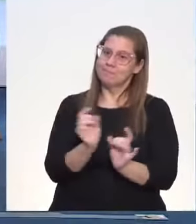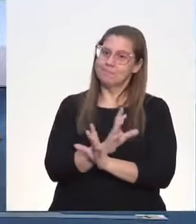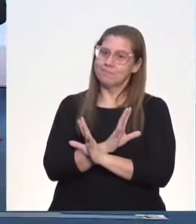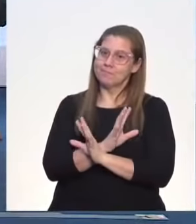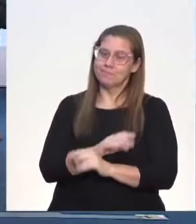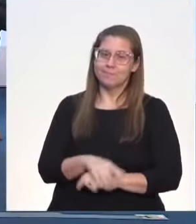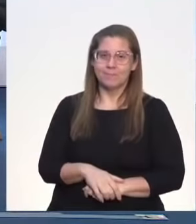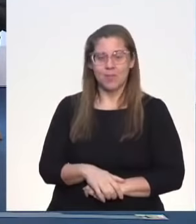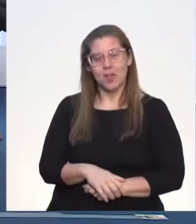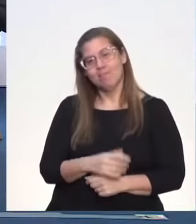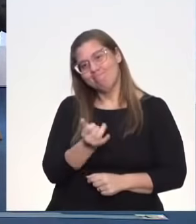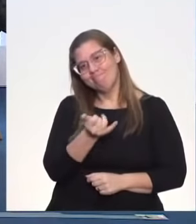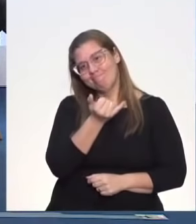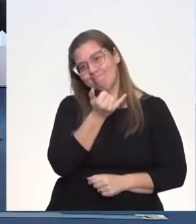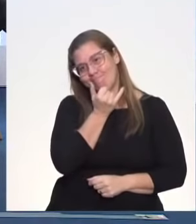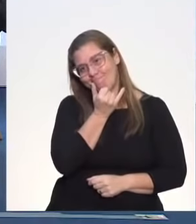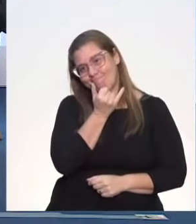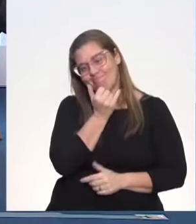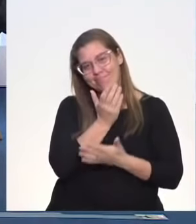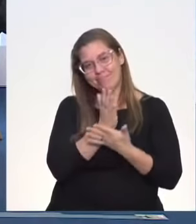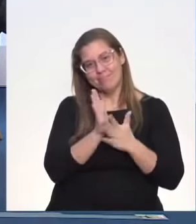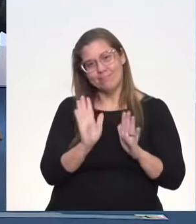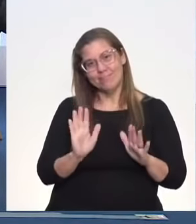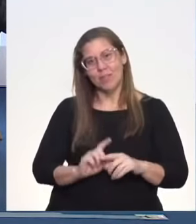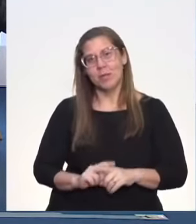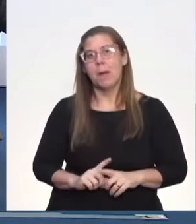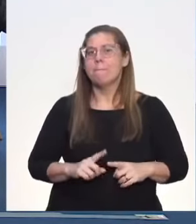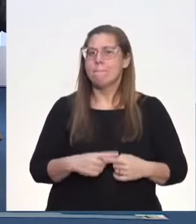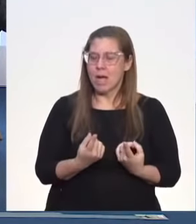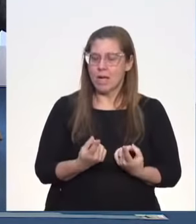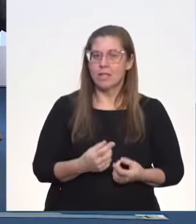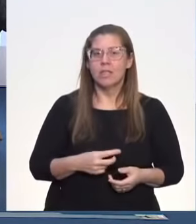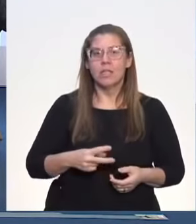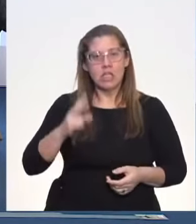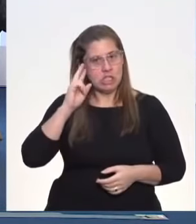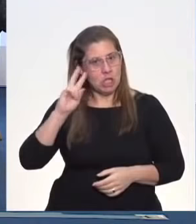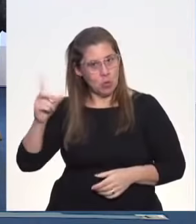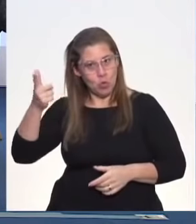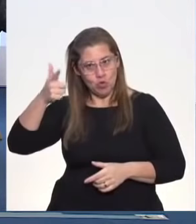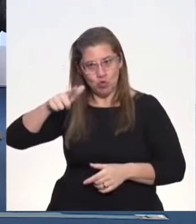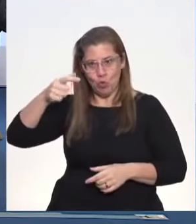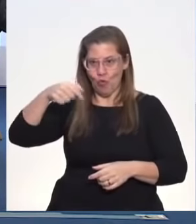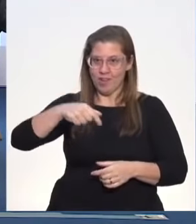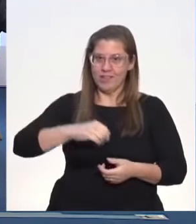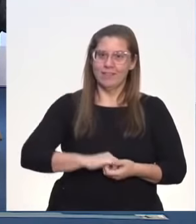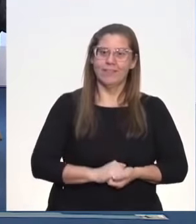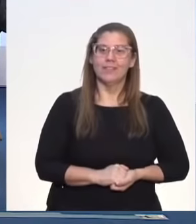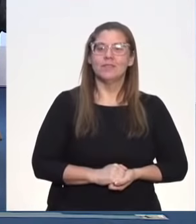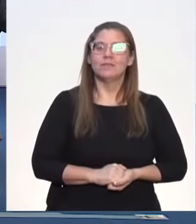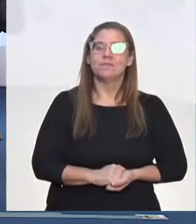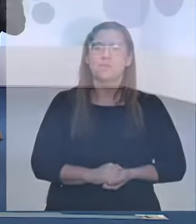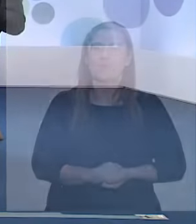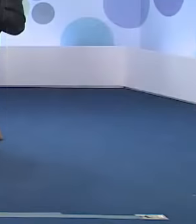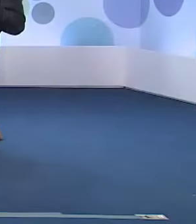é só pessoal que pena né de gel a gente vai ficando por aqui mas a gente a segunda segunda a gente tá de volta